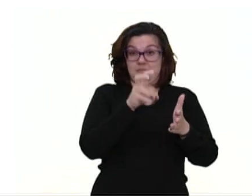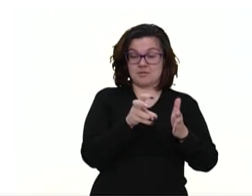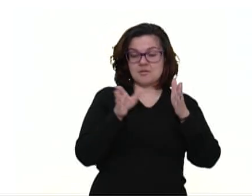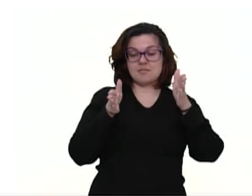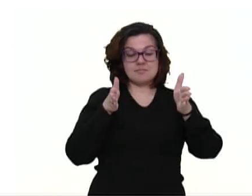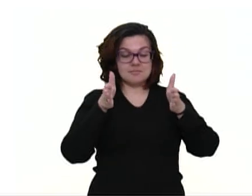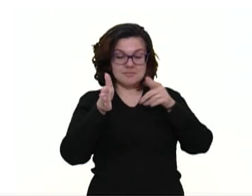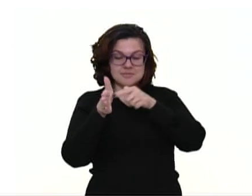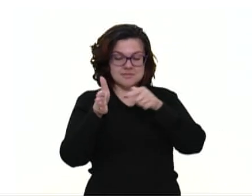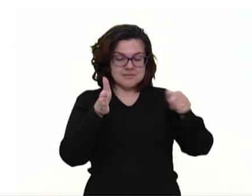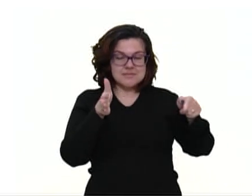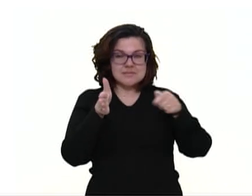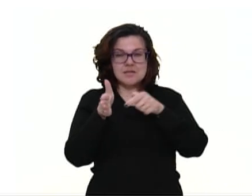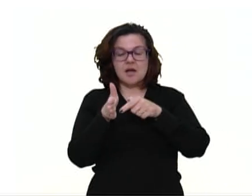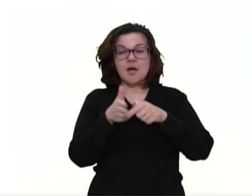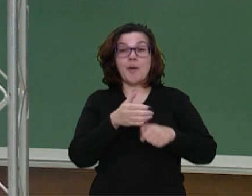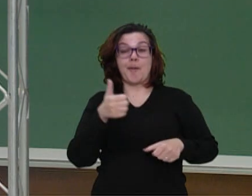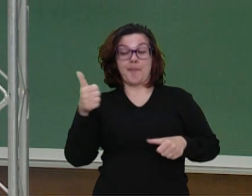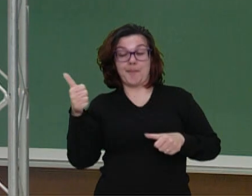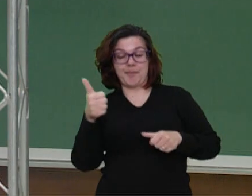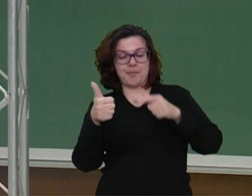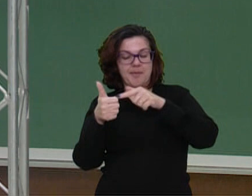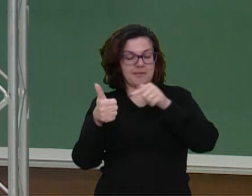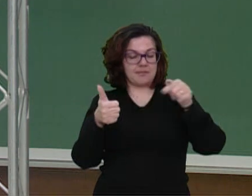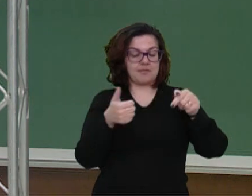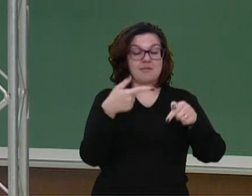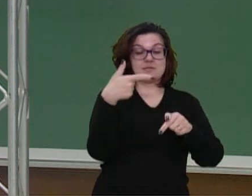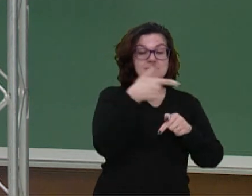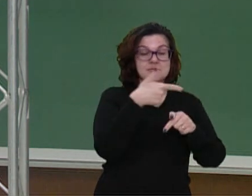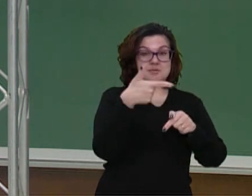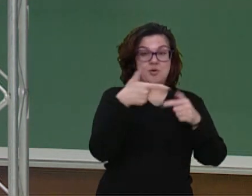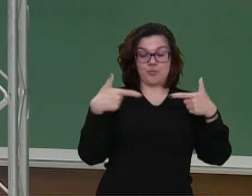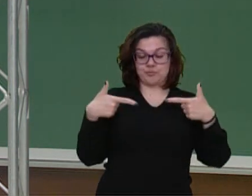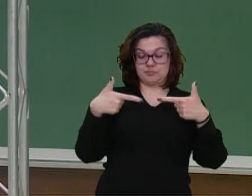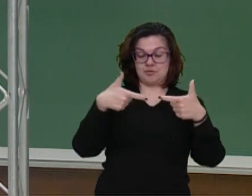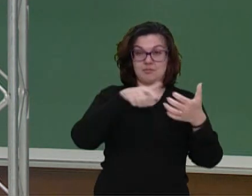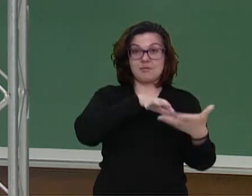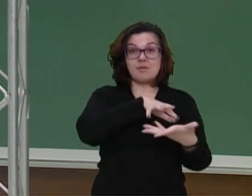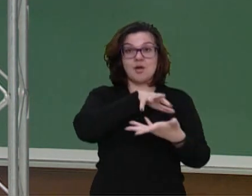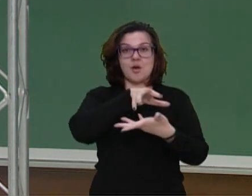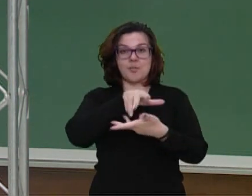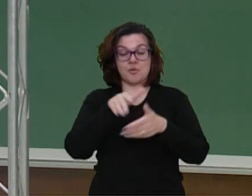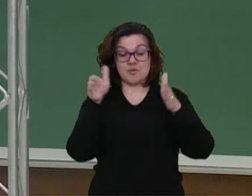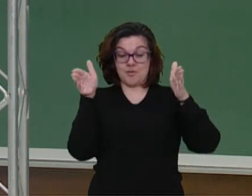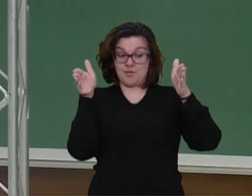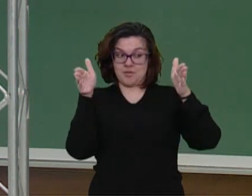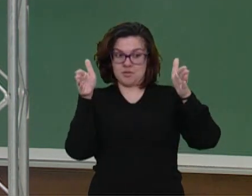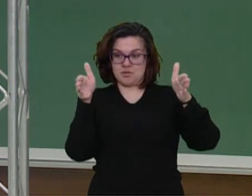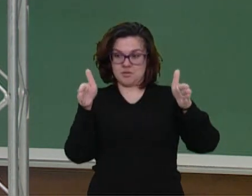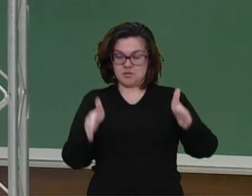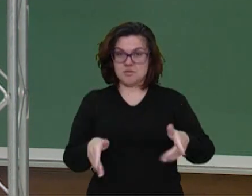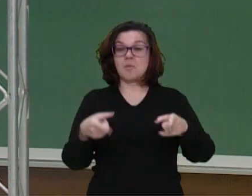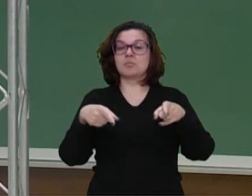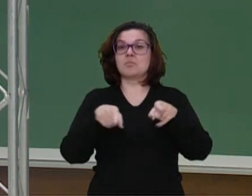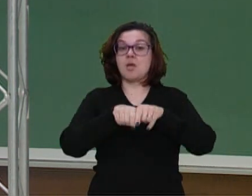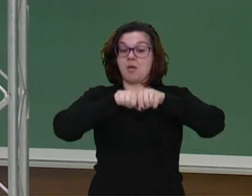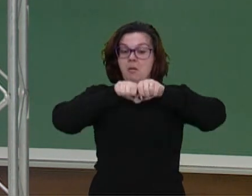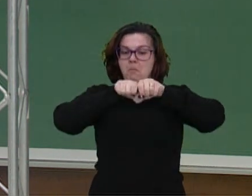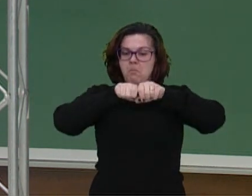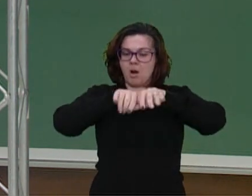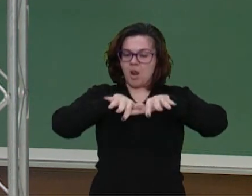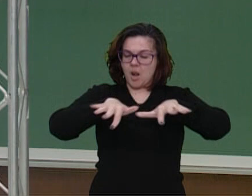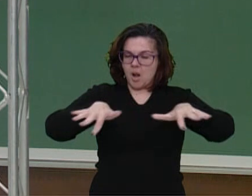que vai da Primeira à Segunda Guerra Mundial. Durante essa fase, crescem na Europa